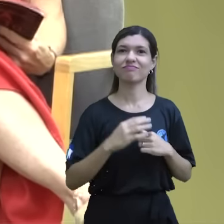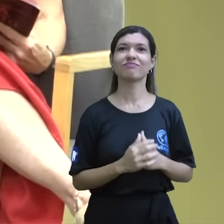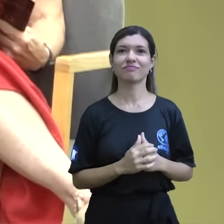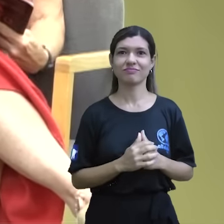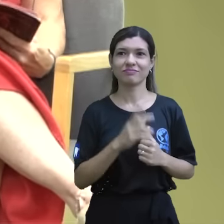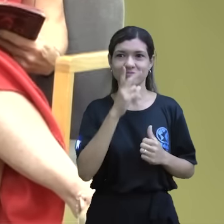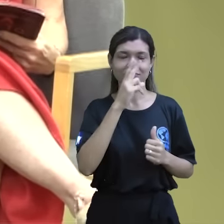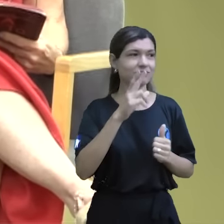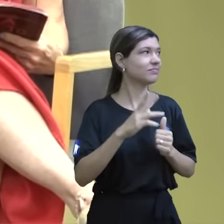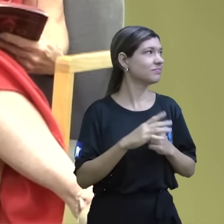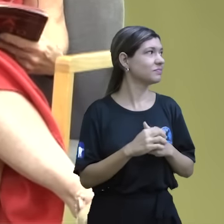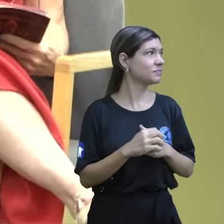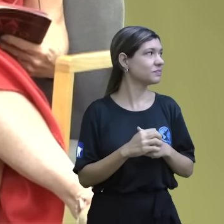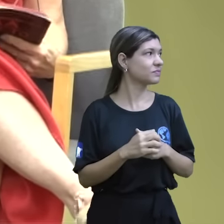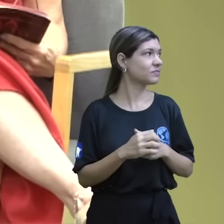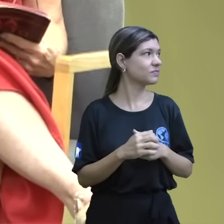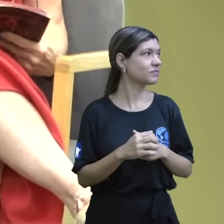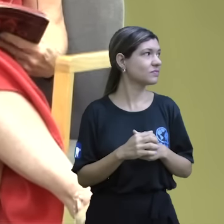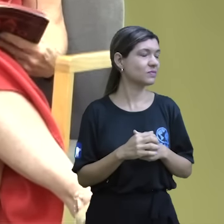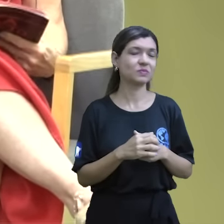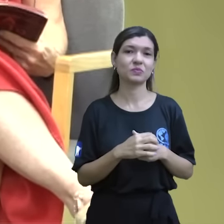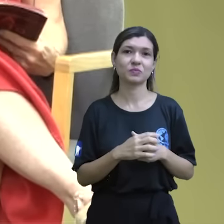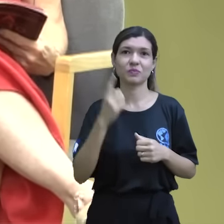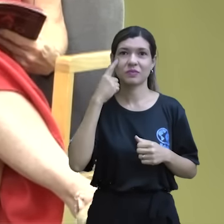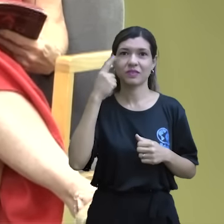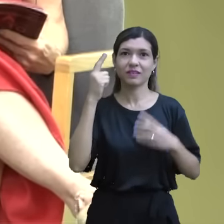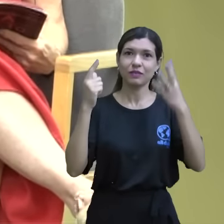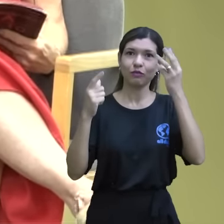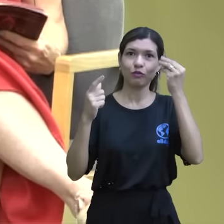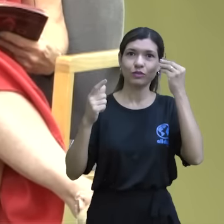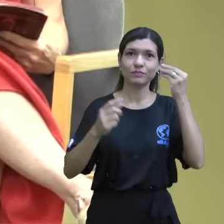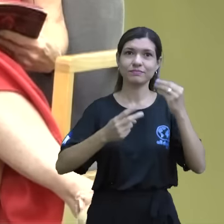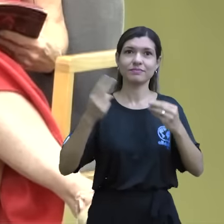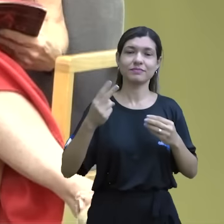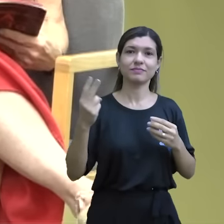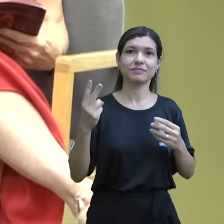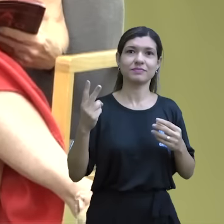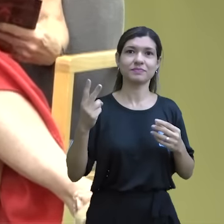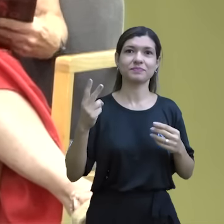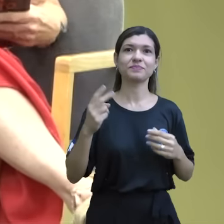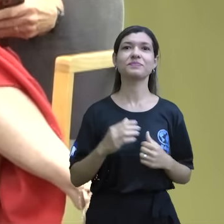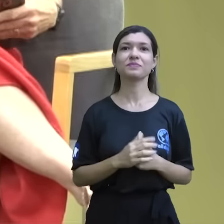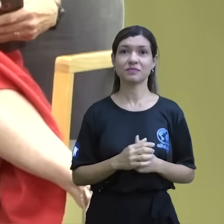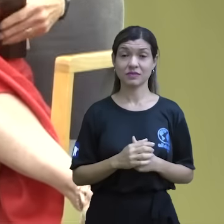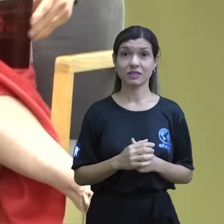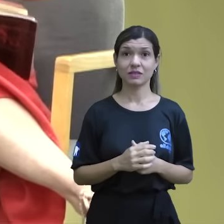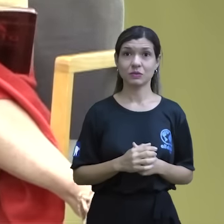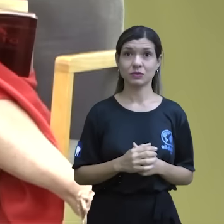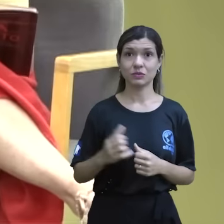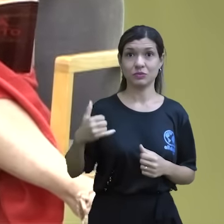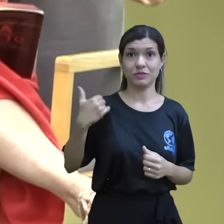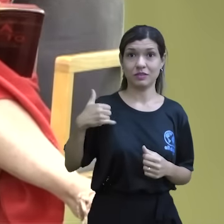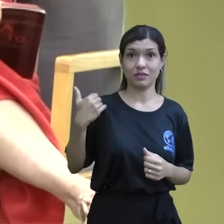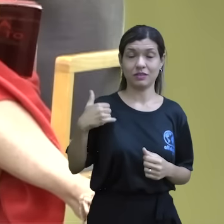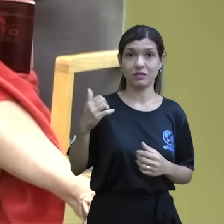surtou, e ele vai levado pelas mãos da polícia, vai levado para o hospício. Agora,